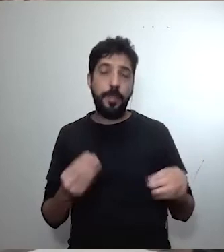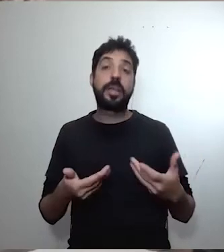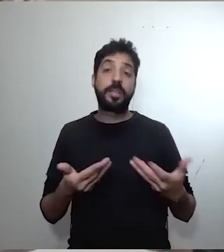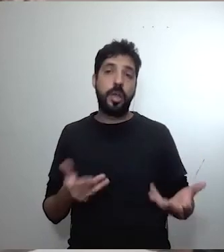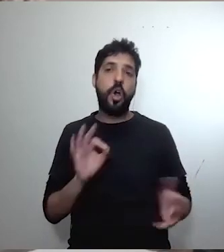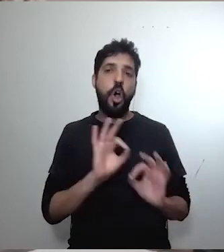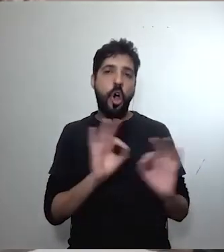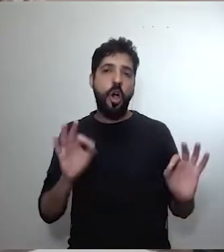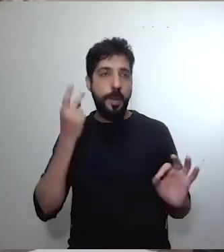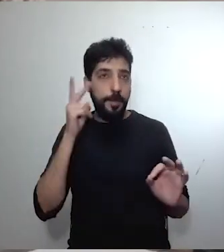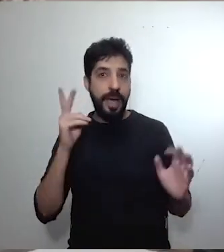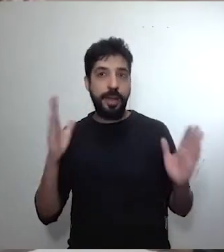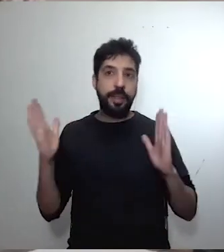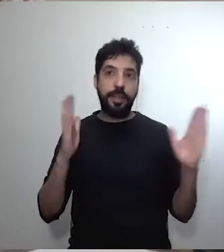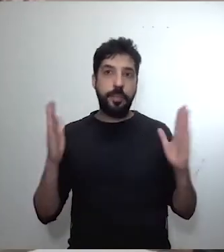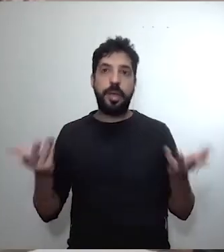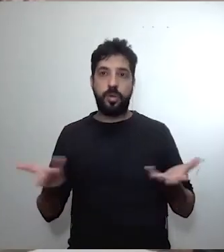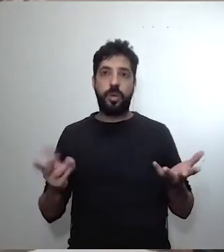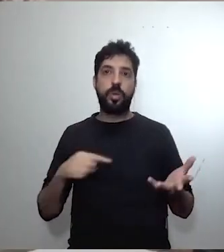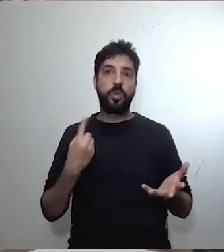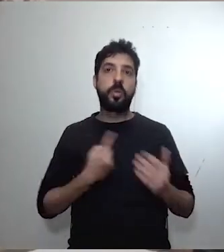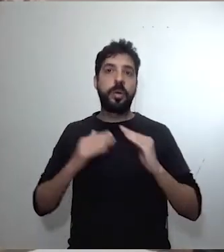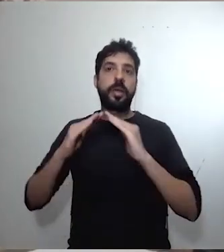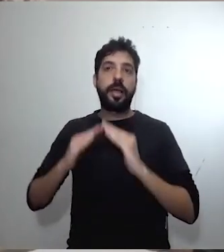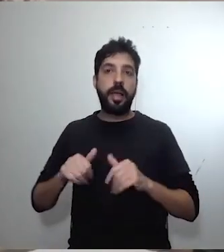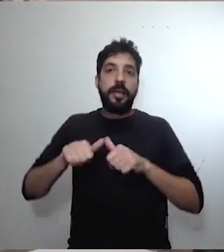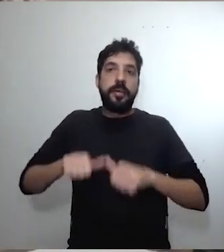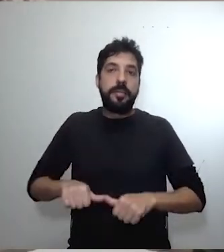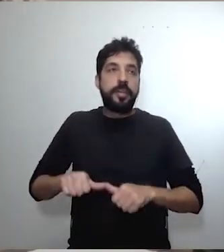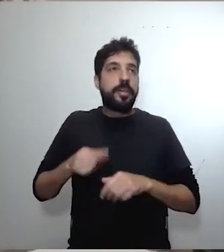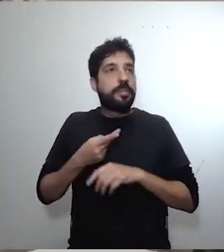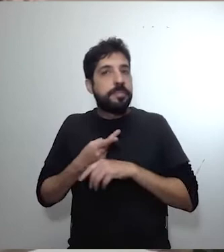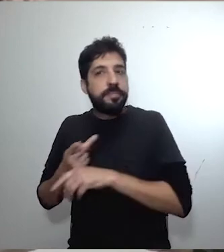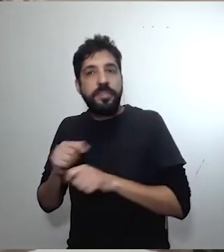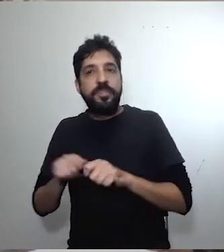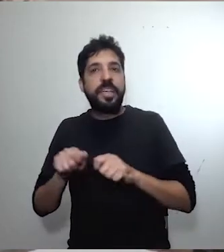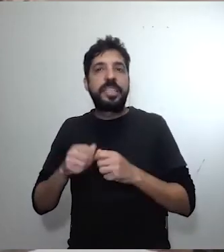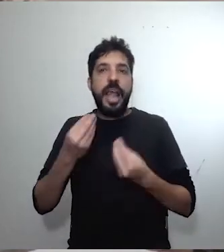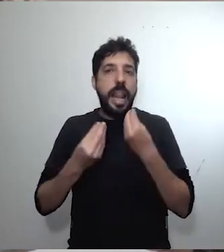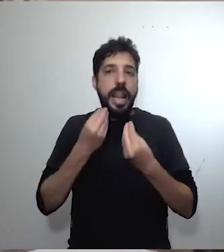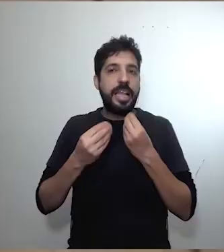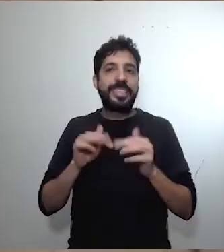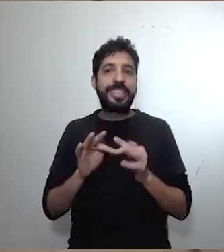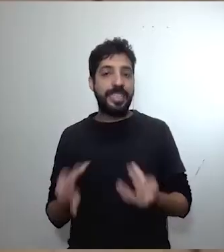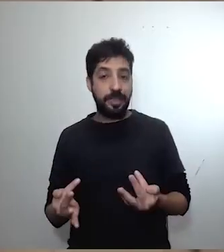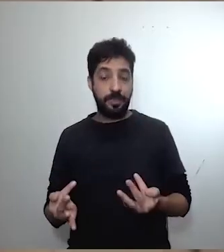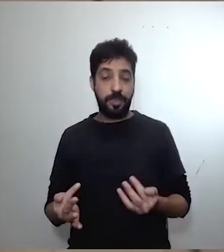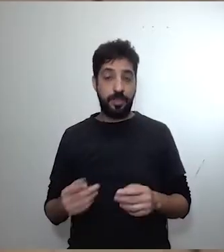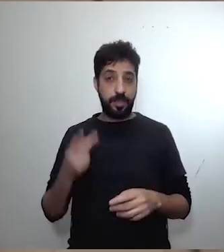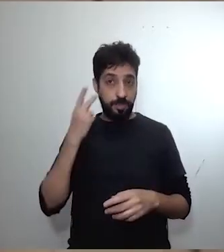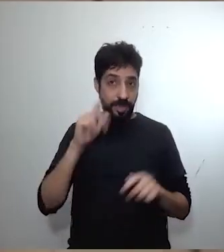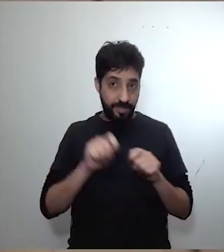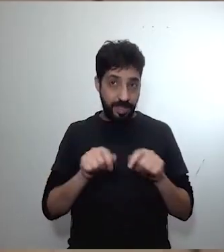então acho que é ótima para esses tempos também que estamos todos em casa, procurando lanchinhos simples, né? Então, para